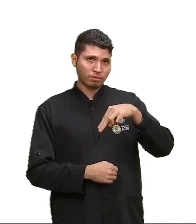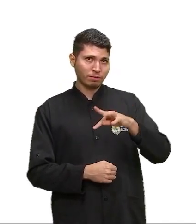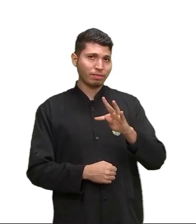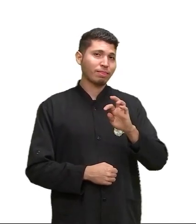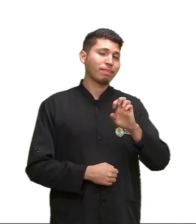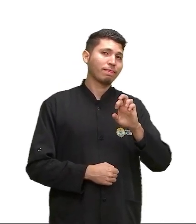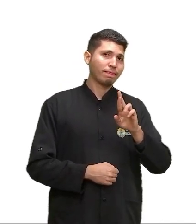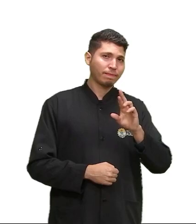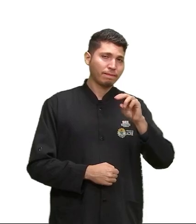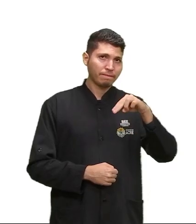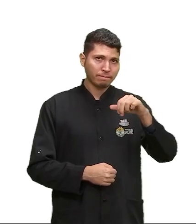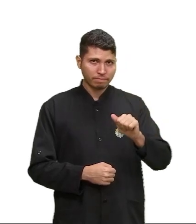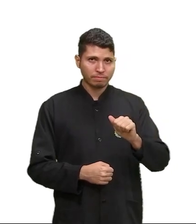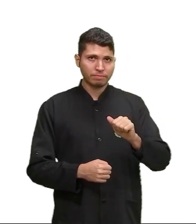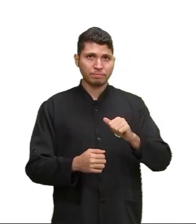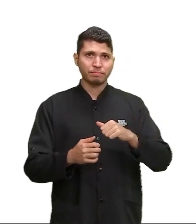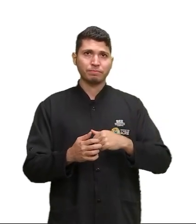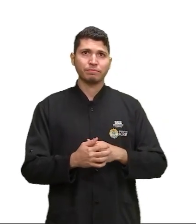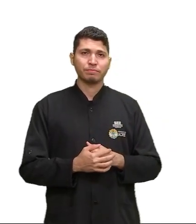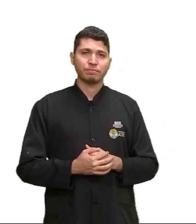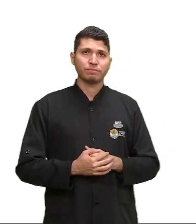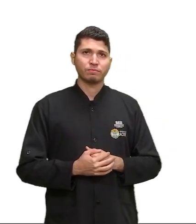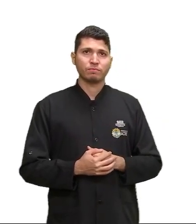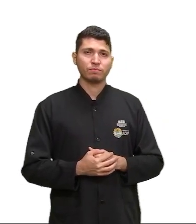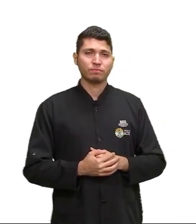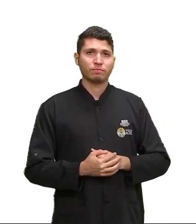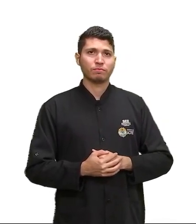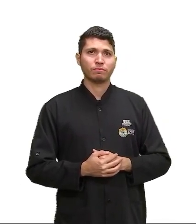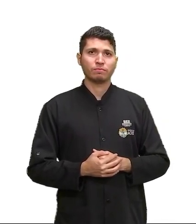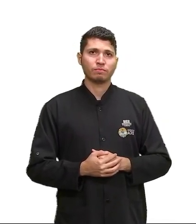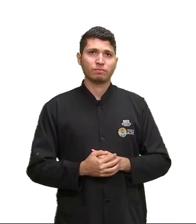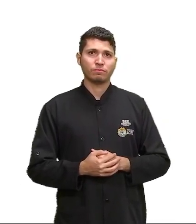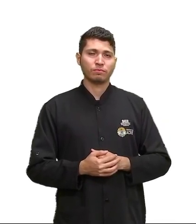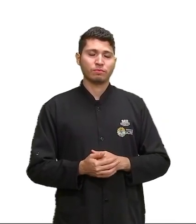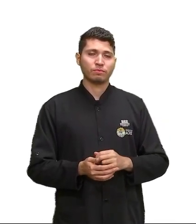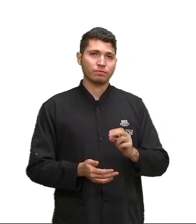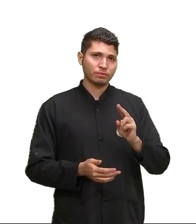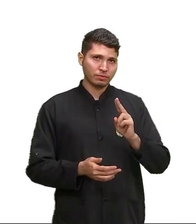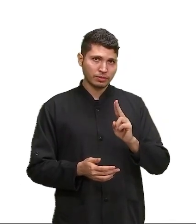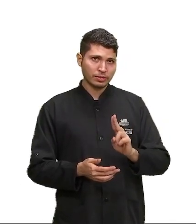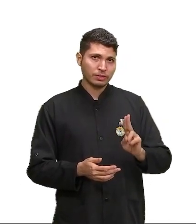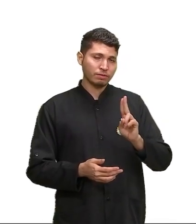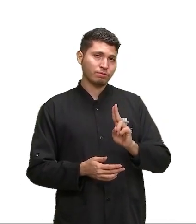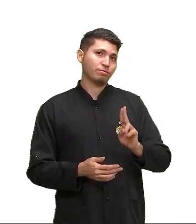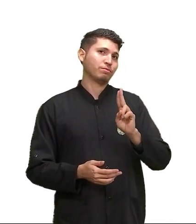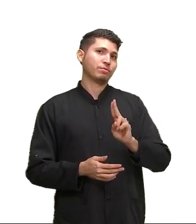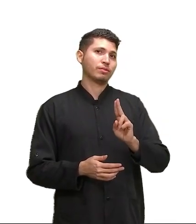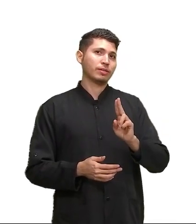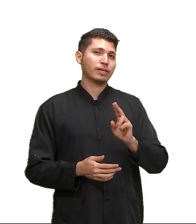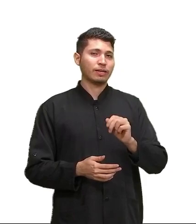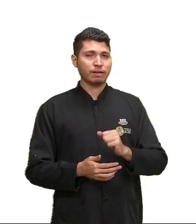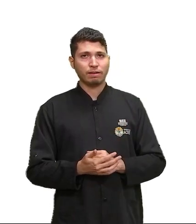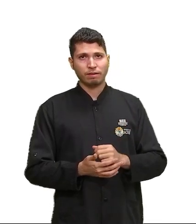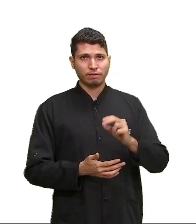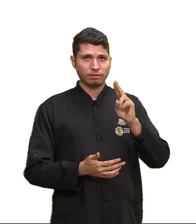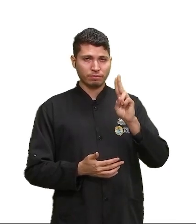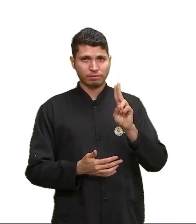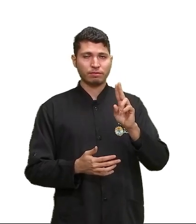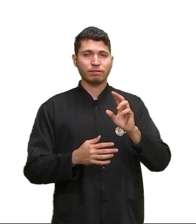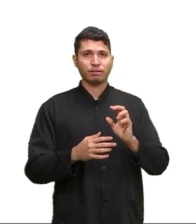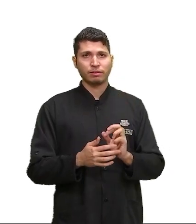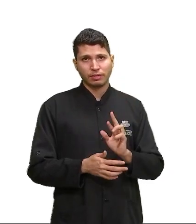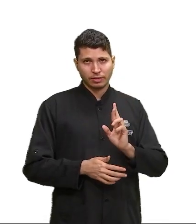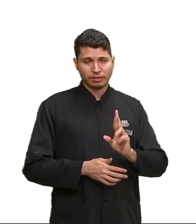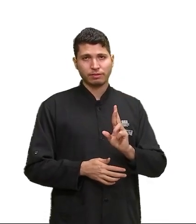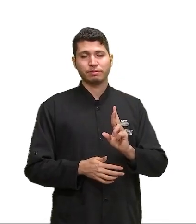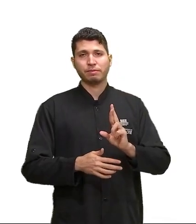meio confusas, mas vamos lembrar, V a gente vai falar de tensão, R resistência. Tá. De posse de um voltímetro,